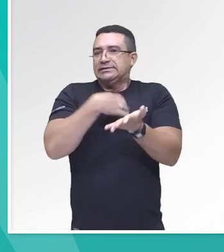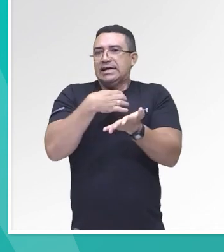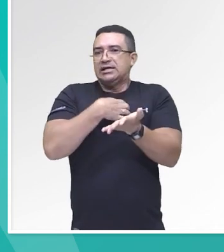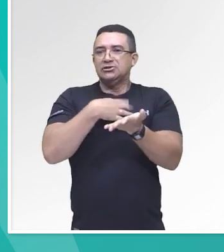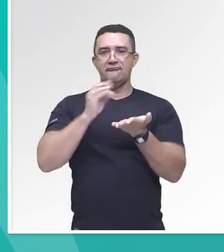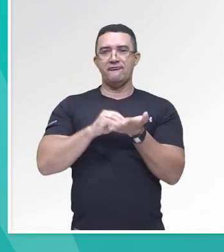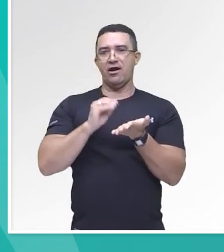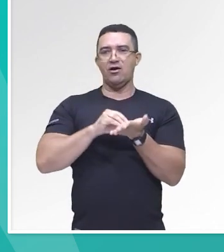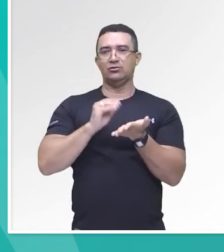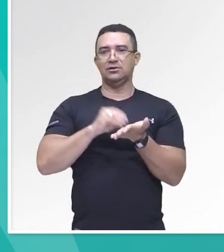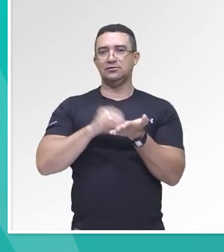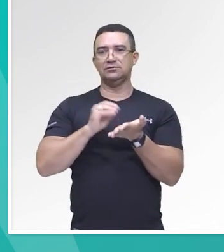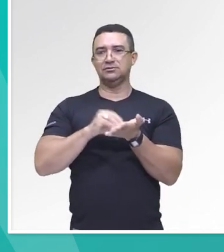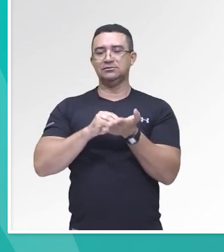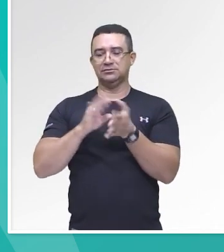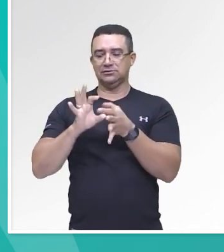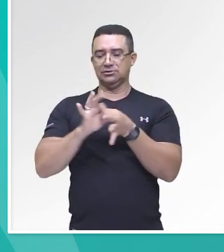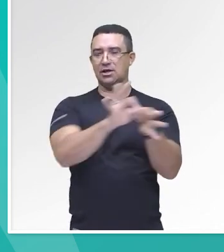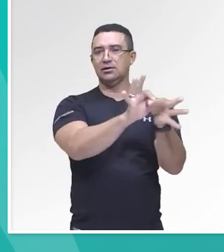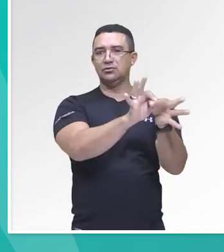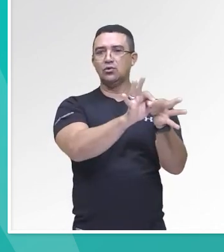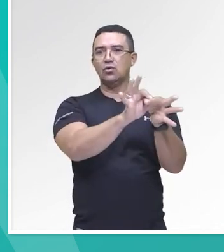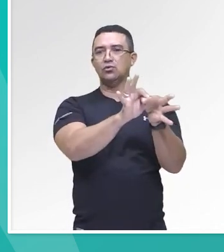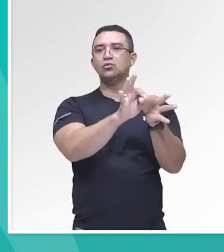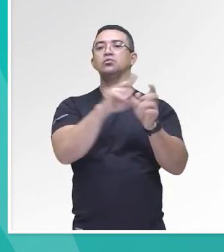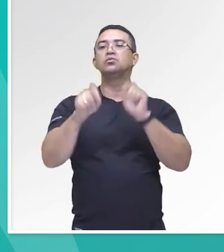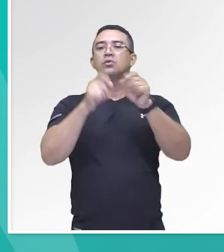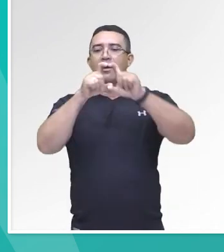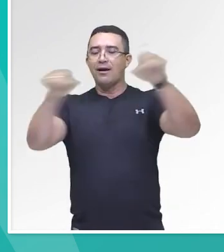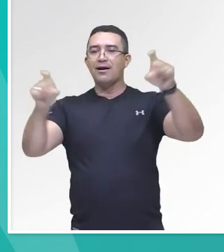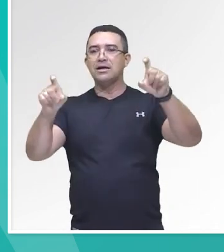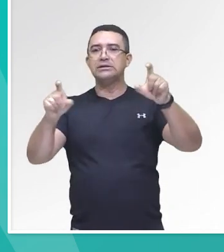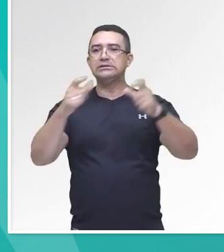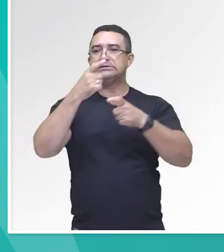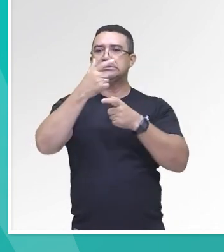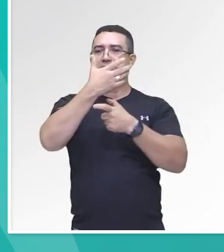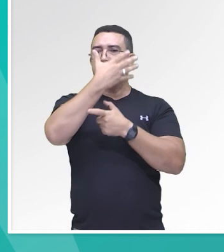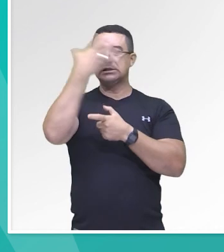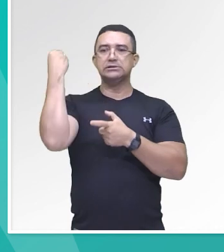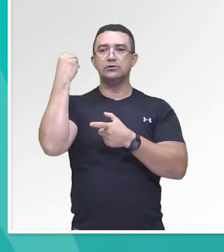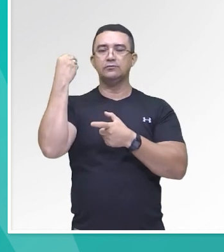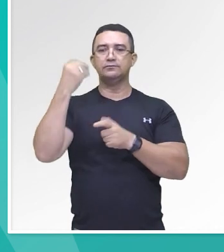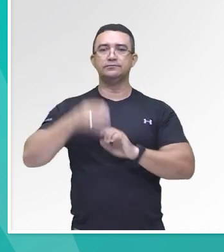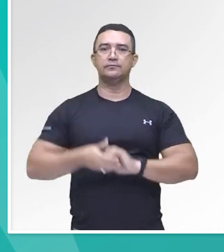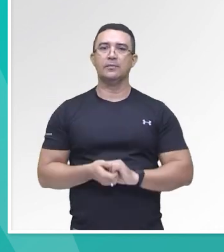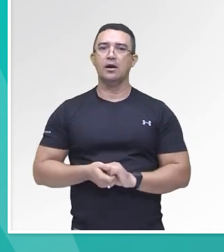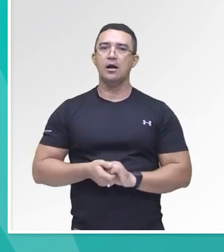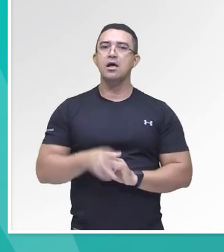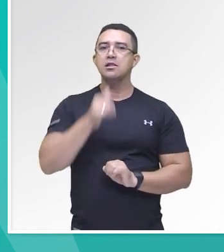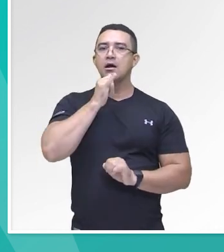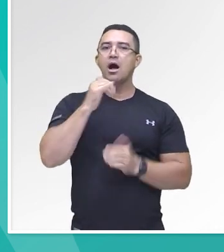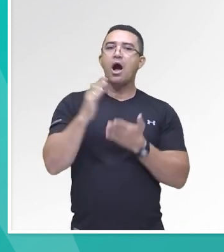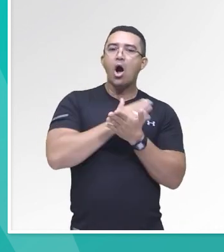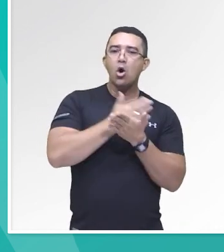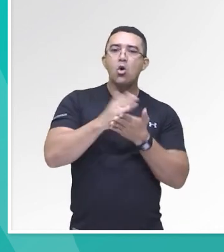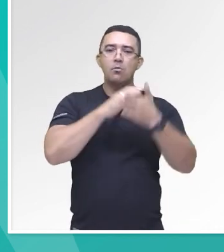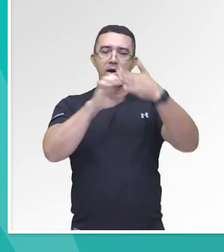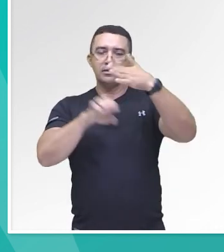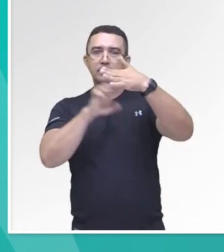Olhem aqui. Algumas empresas utilizam músicas animadas,